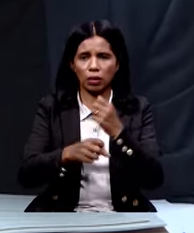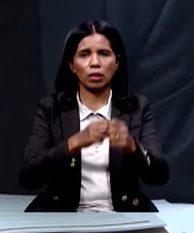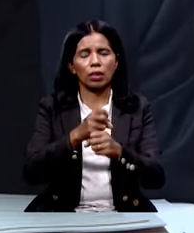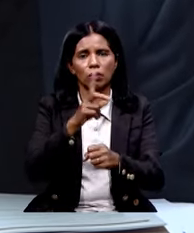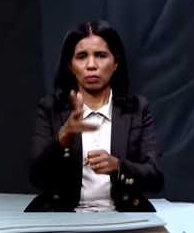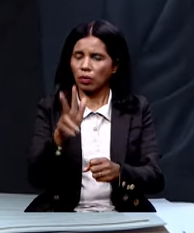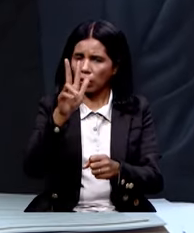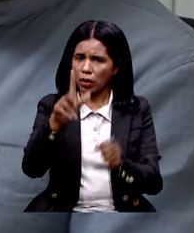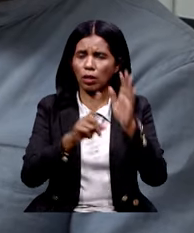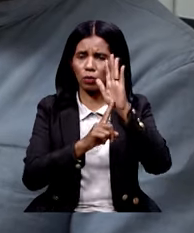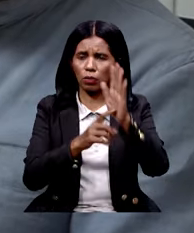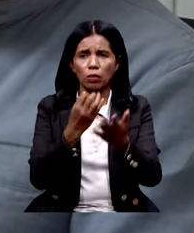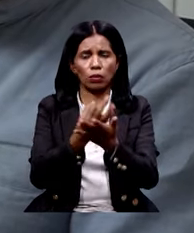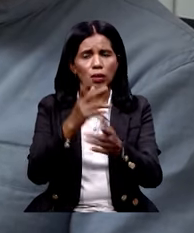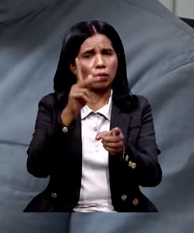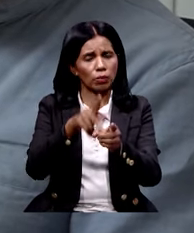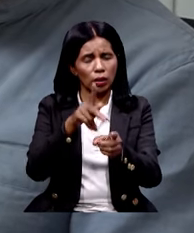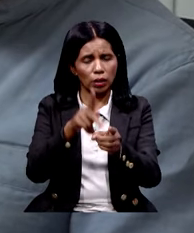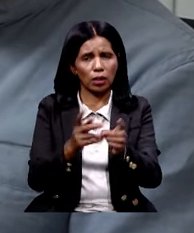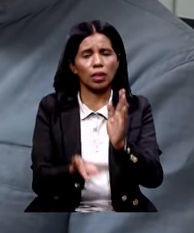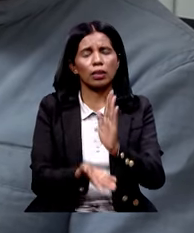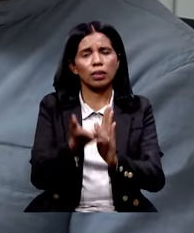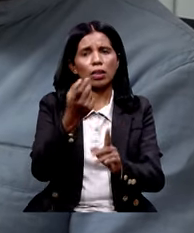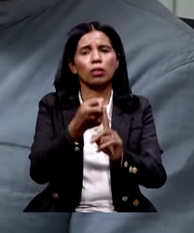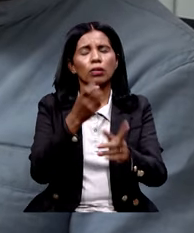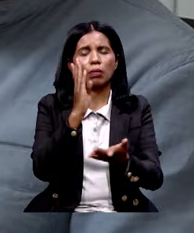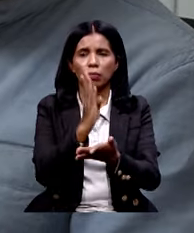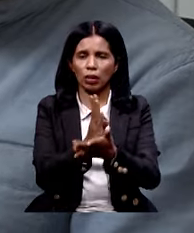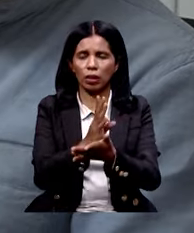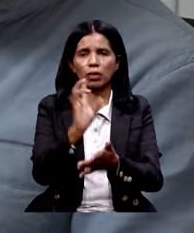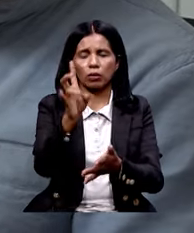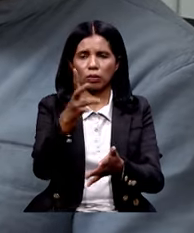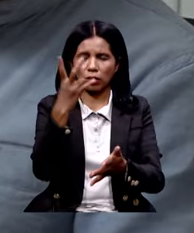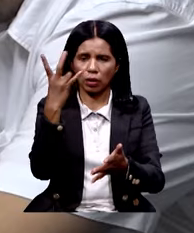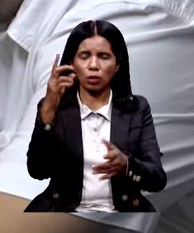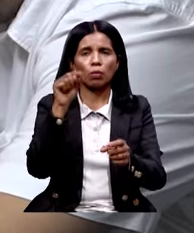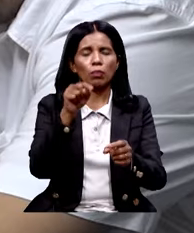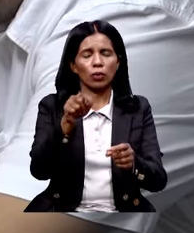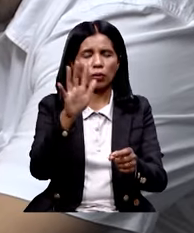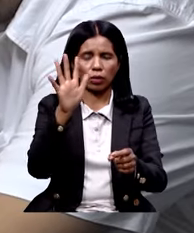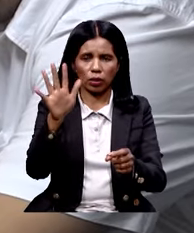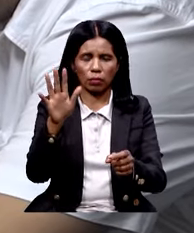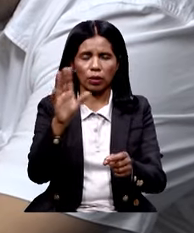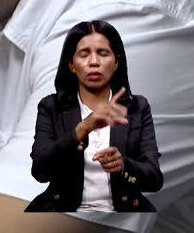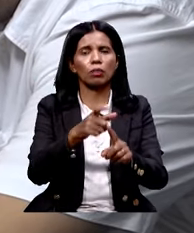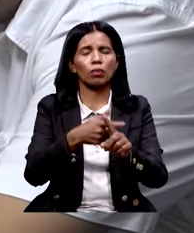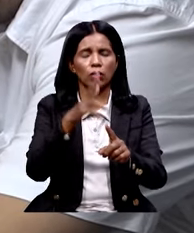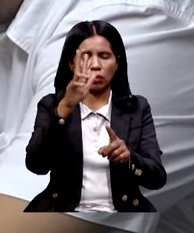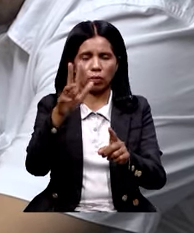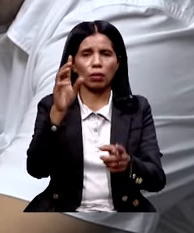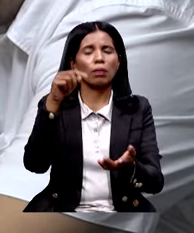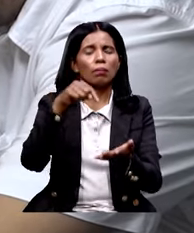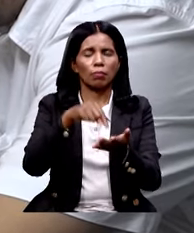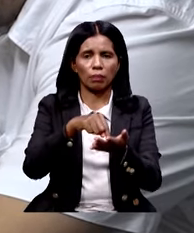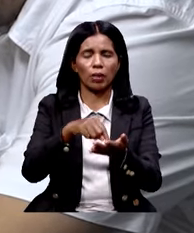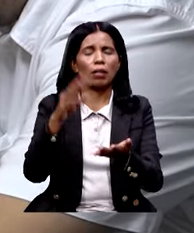cata, fundo minerai Timor-Leste, sai, o se bilhão sanuessin hito ponto lima e a trimestre da tolo, bam bilhão